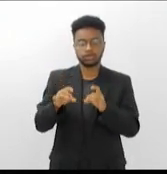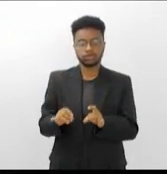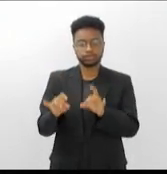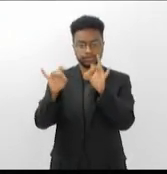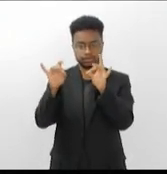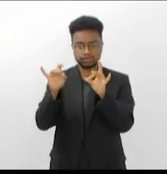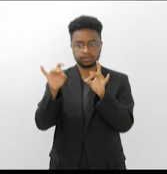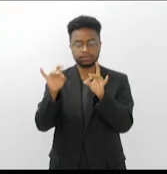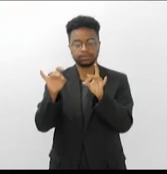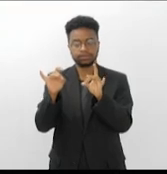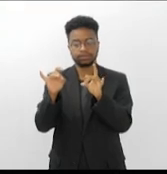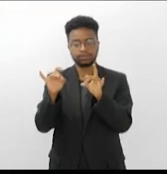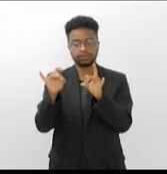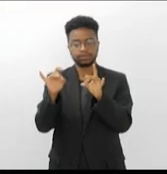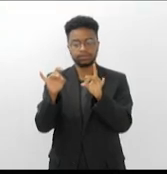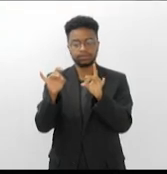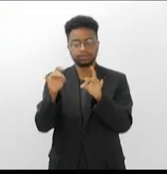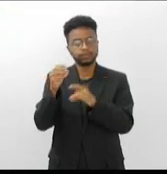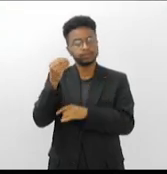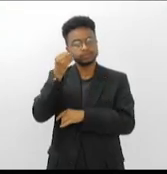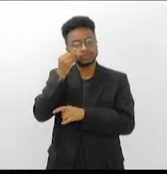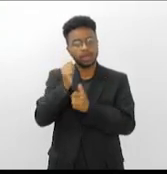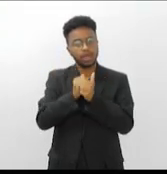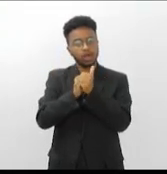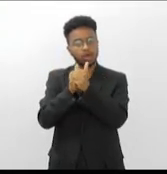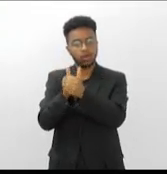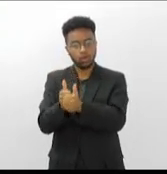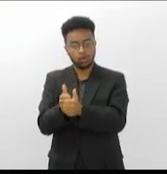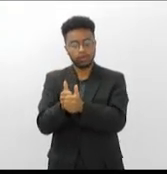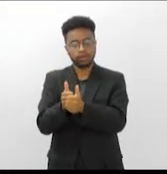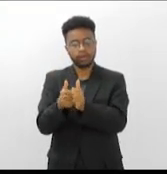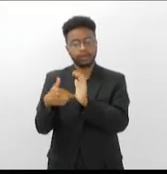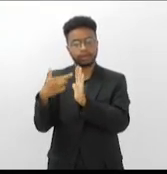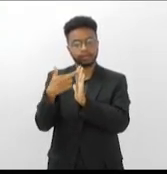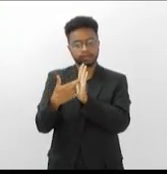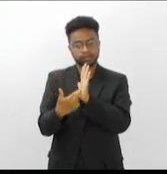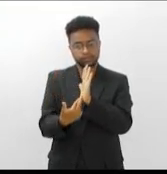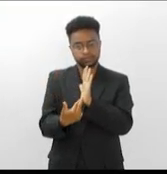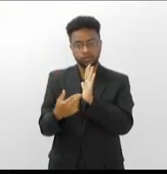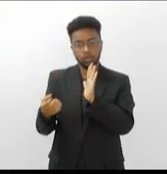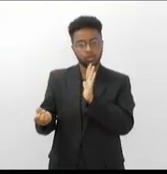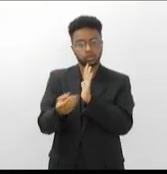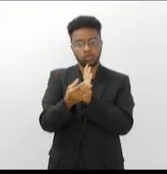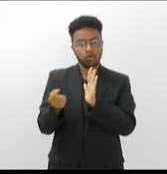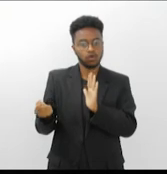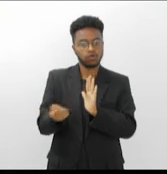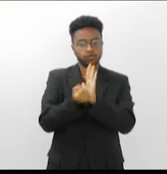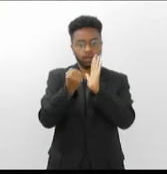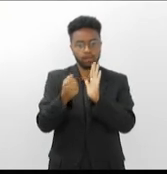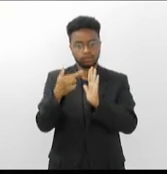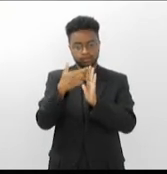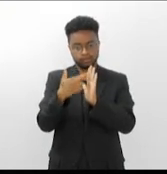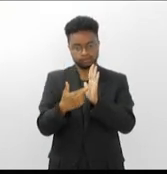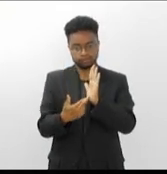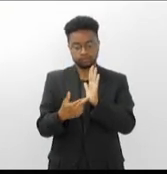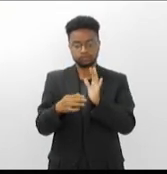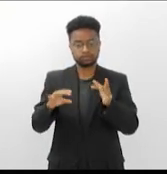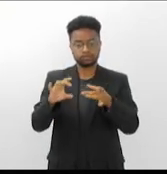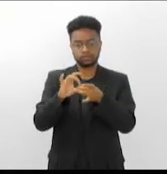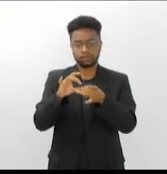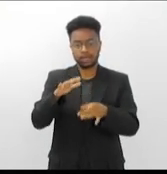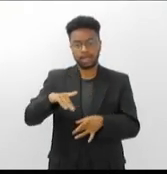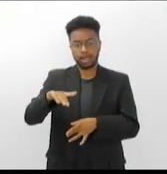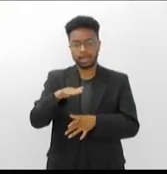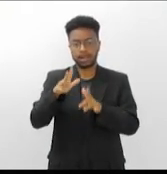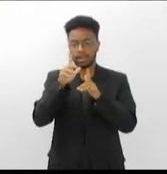especial para acompanhar o marco regulatório, o novo marco regulatório do saneamento